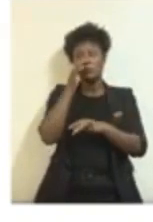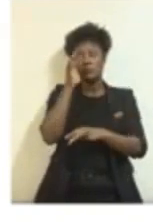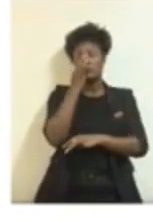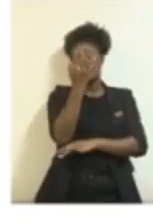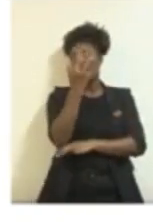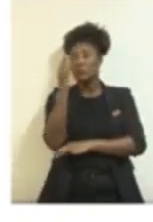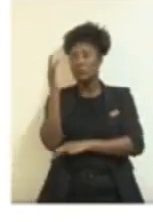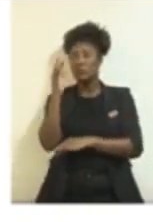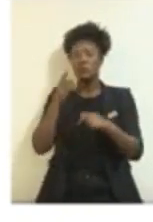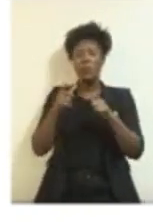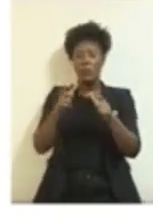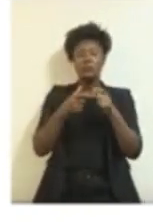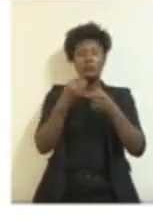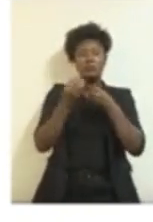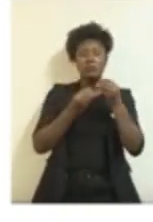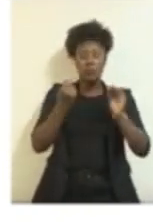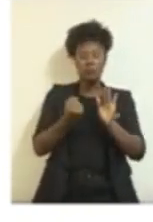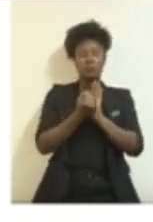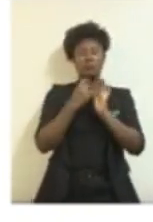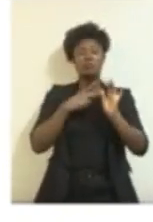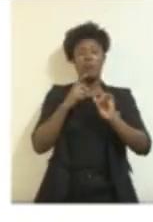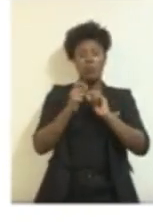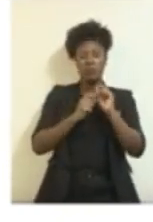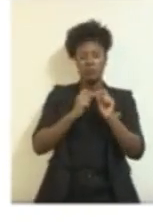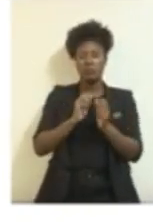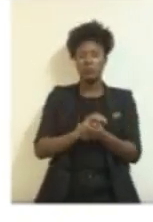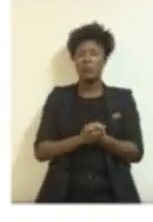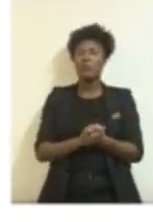a gente percebeu?